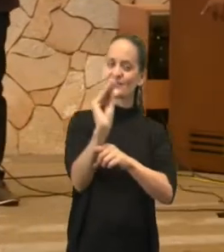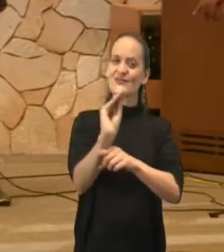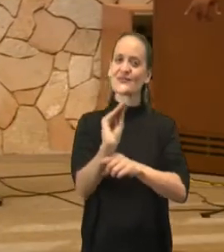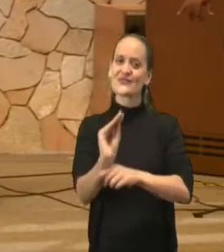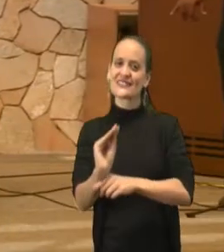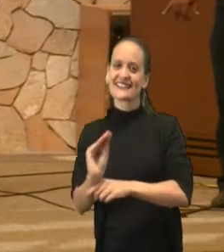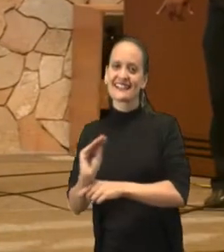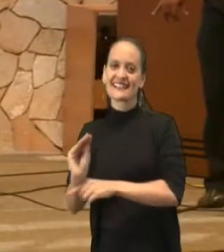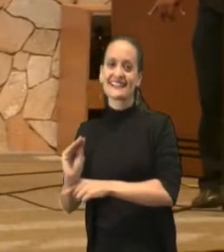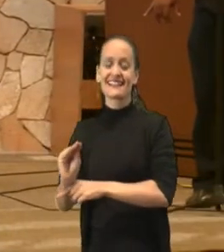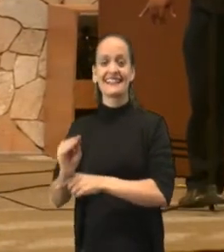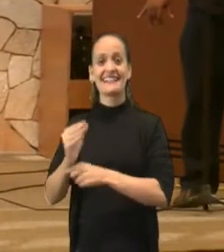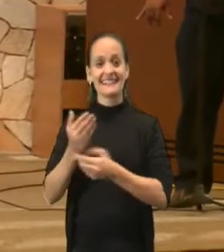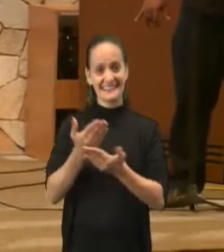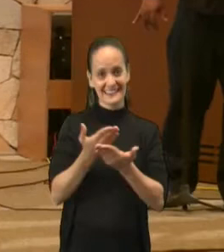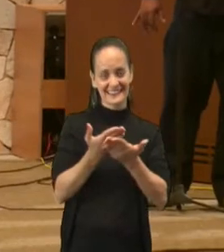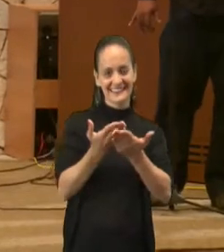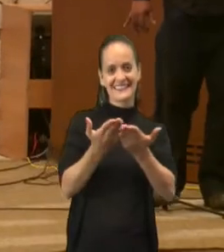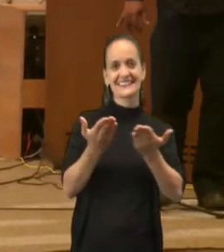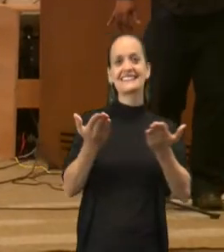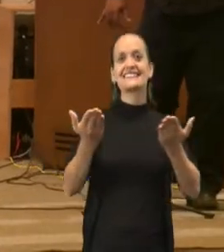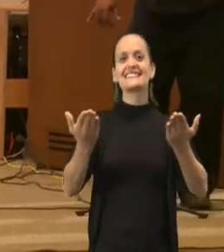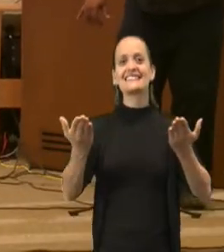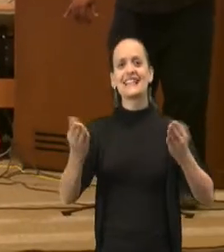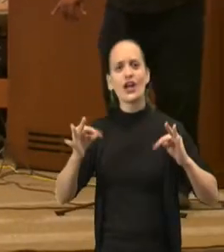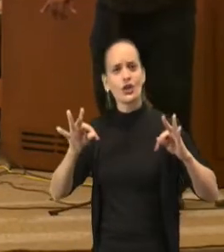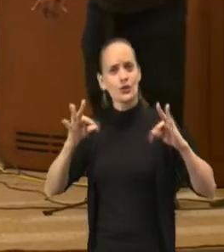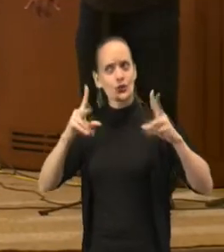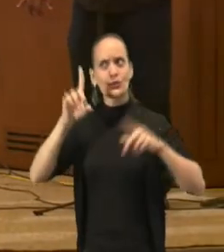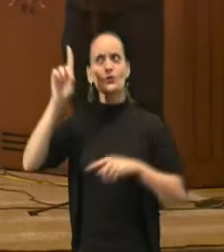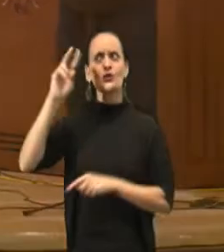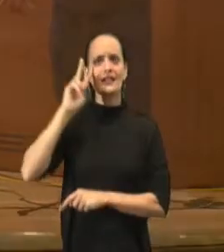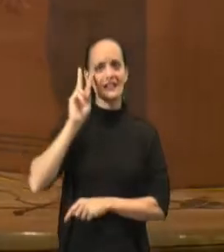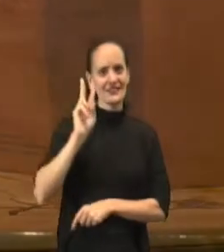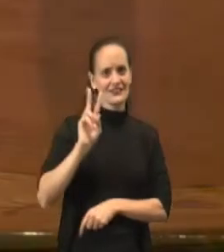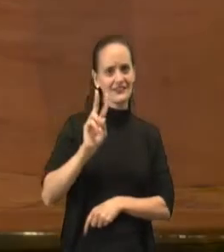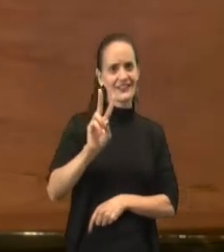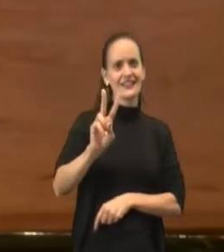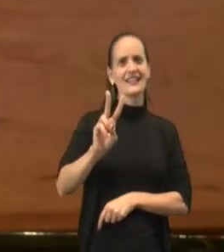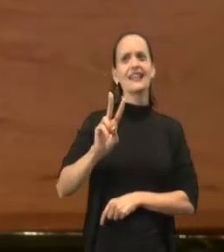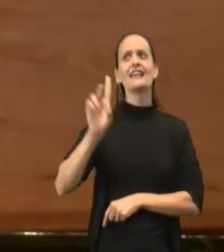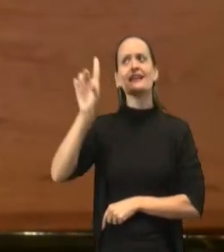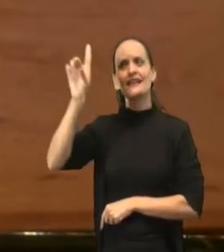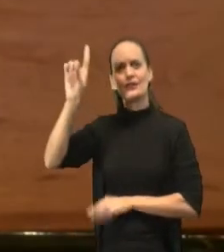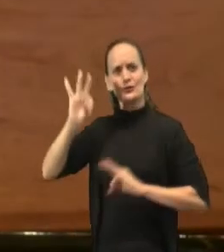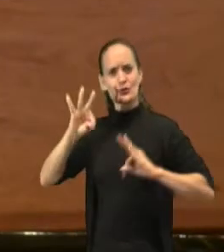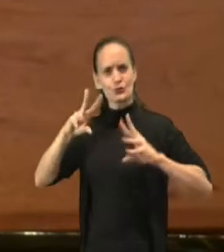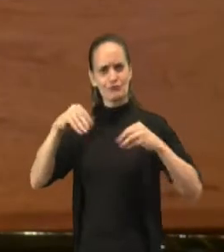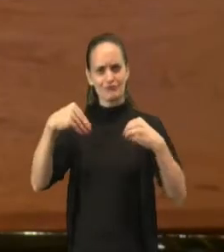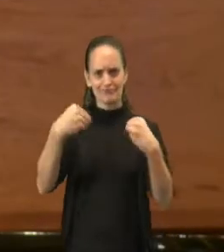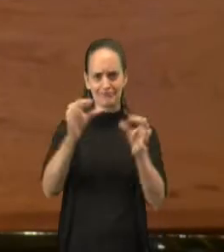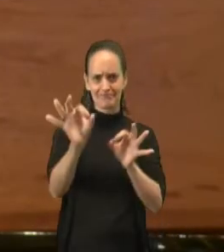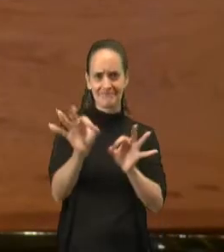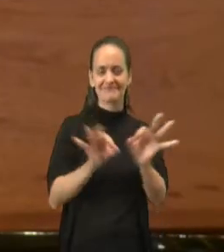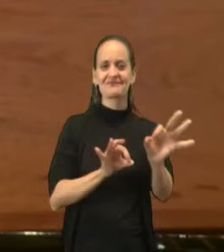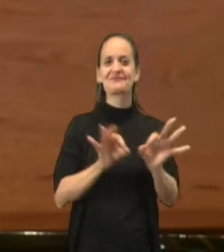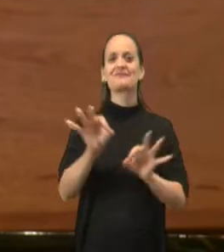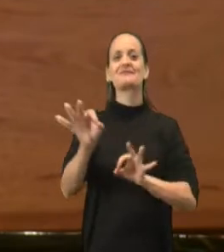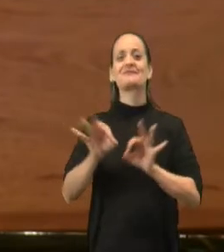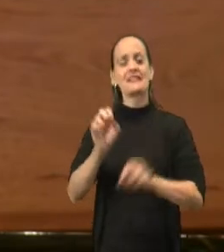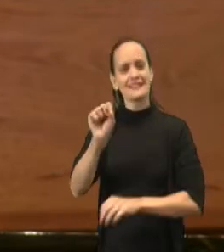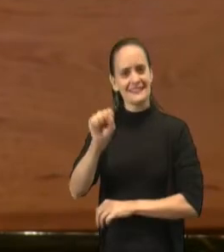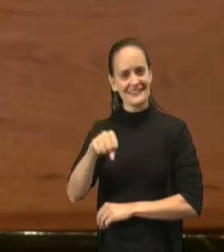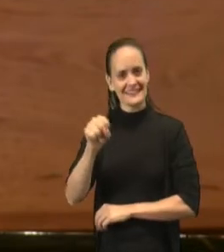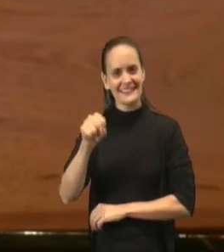Deus cuidará de ti, tudo Ele vê, tudo